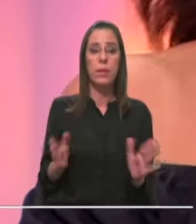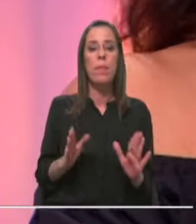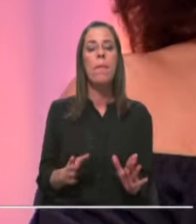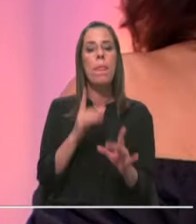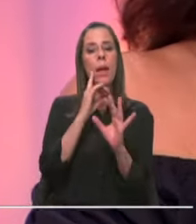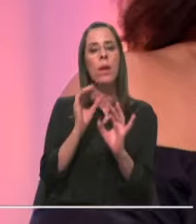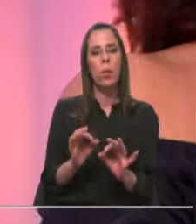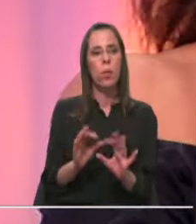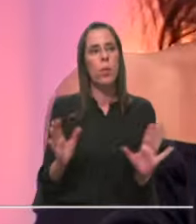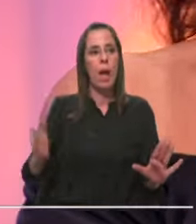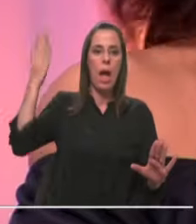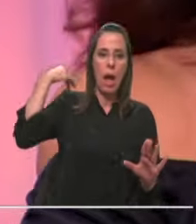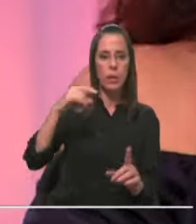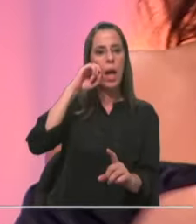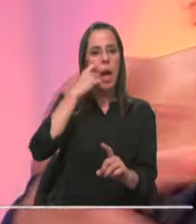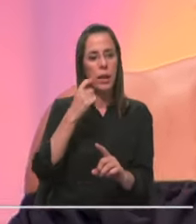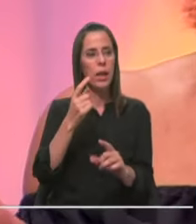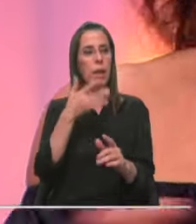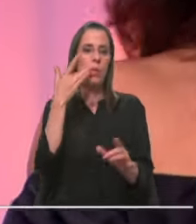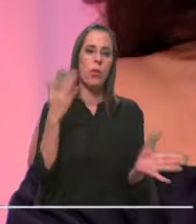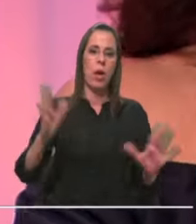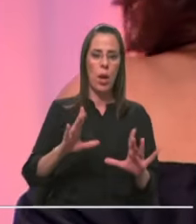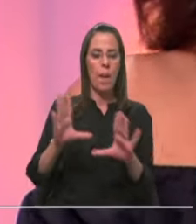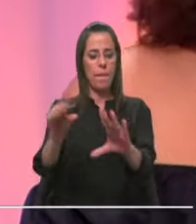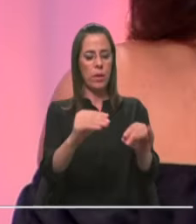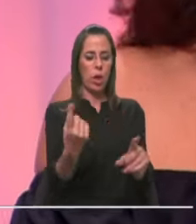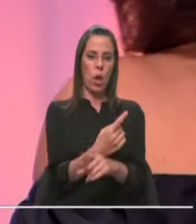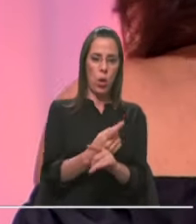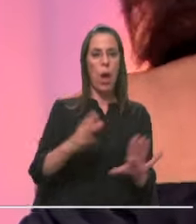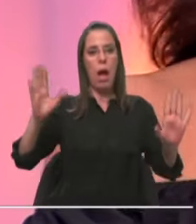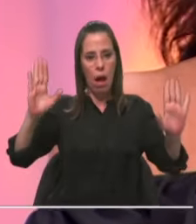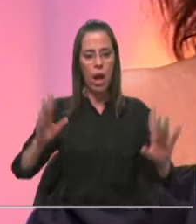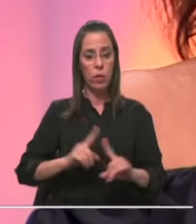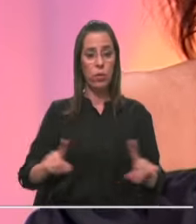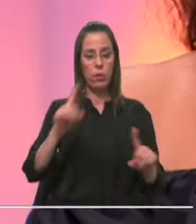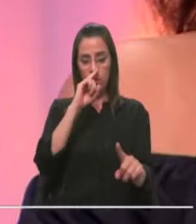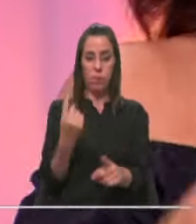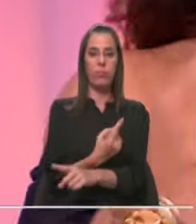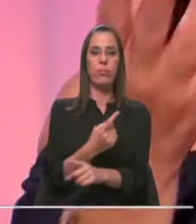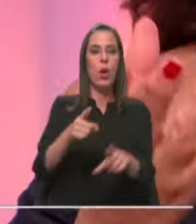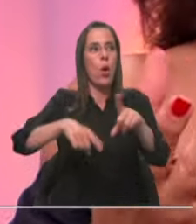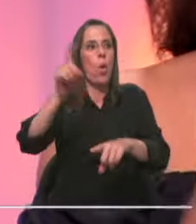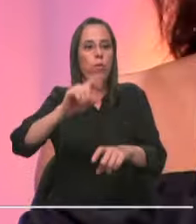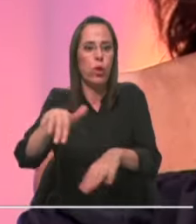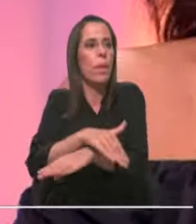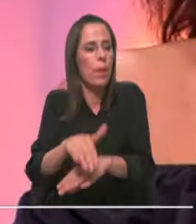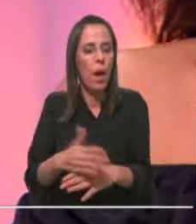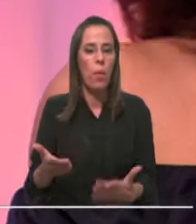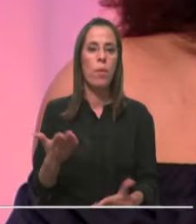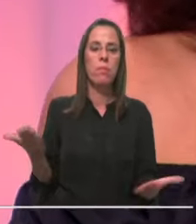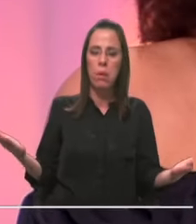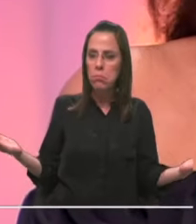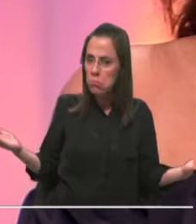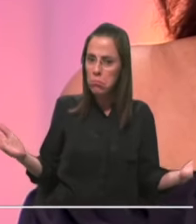que ter cuidado com ela, de estares atenta para ela não fazer disparates, não mexer em nada do que não devia, não fugir para a rua, mas de